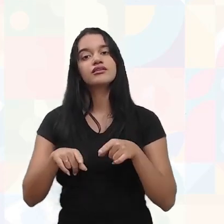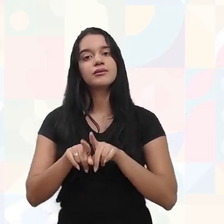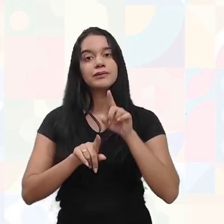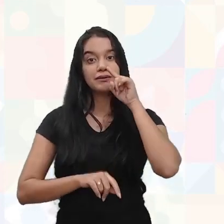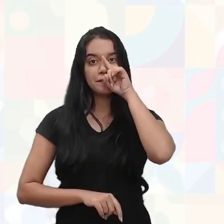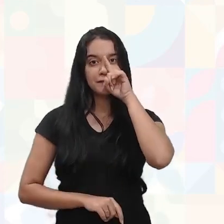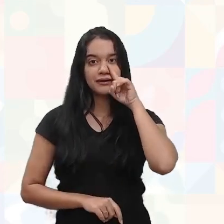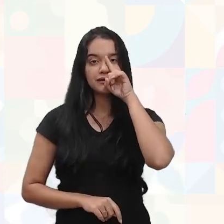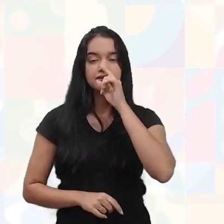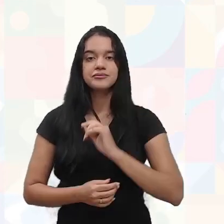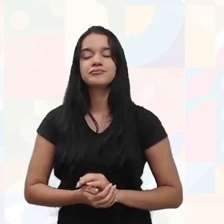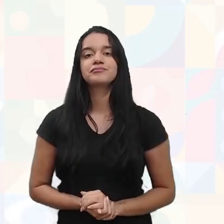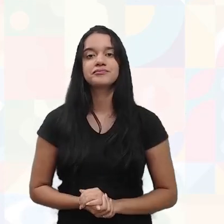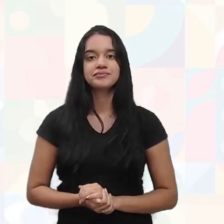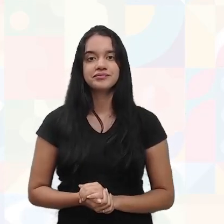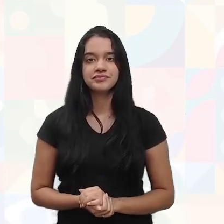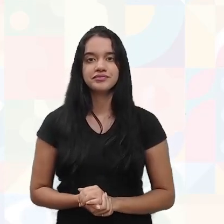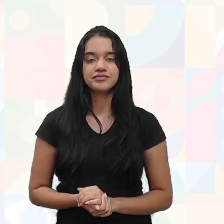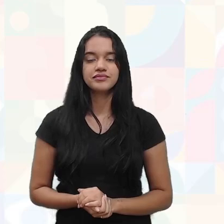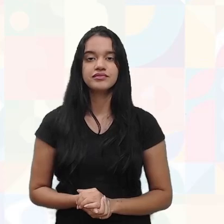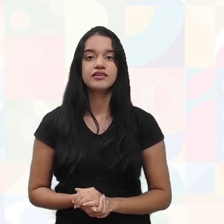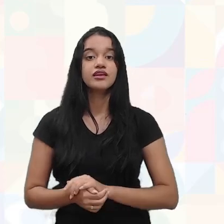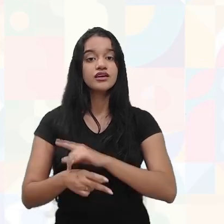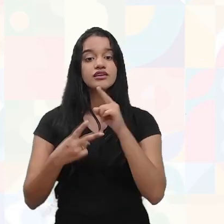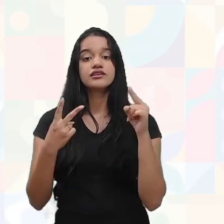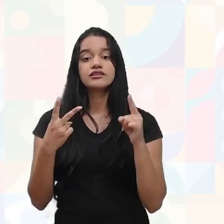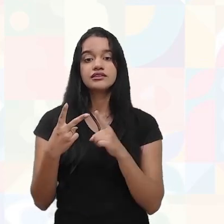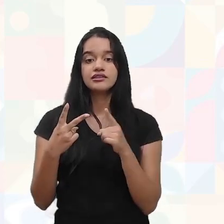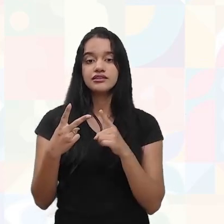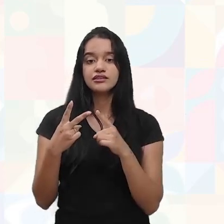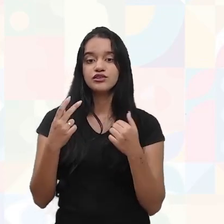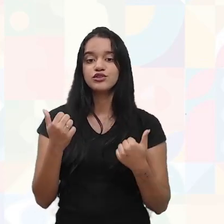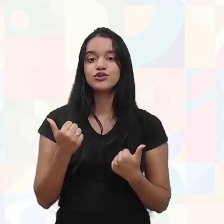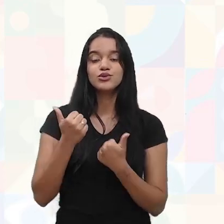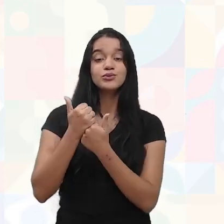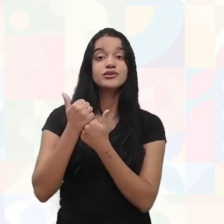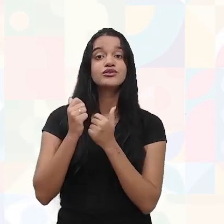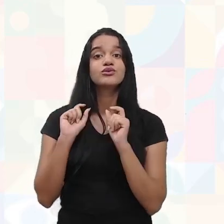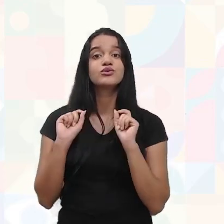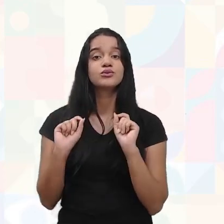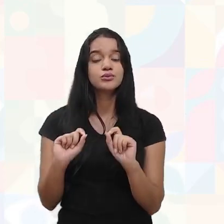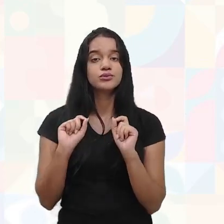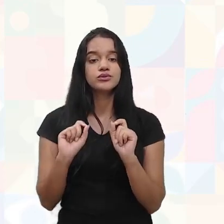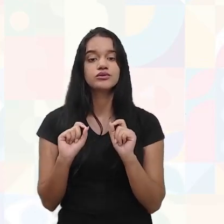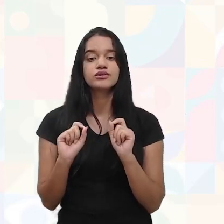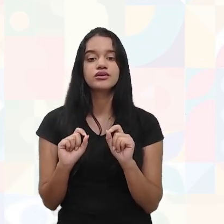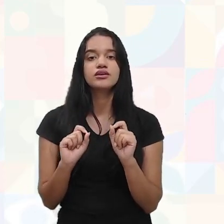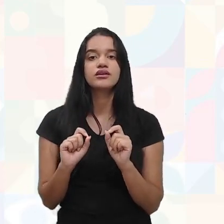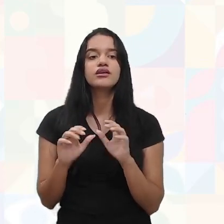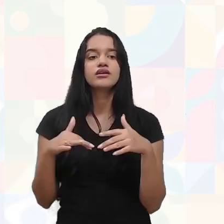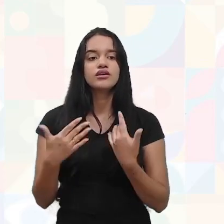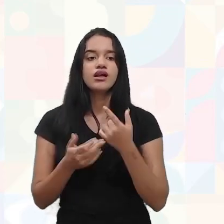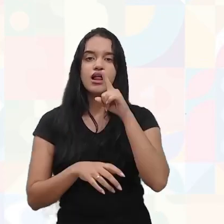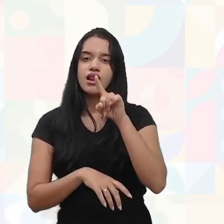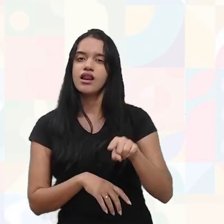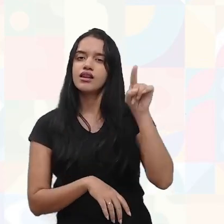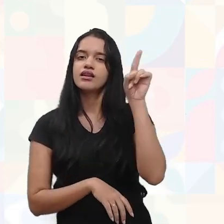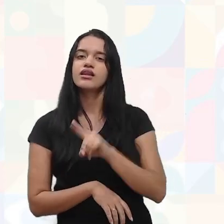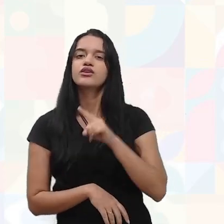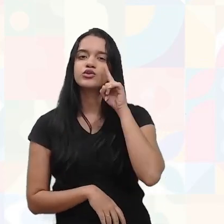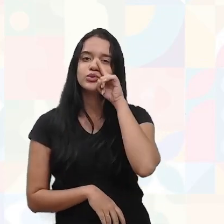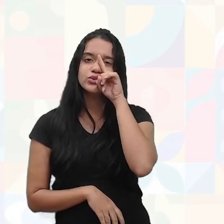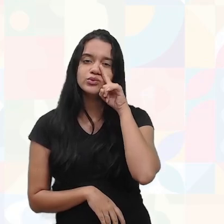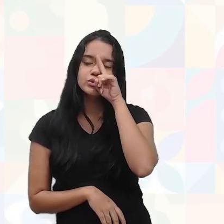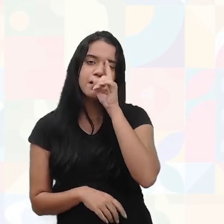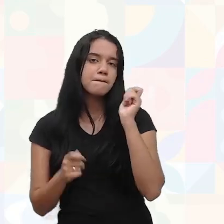perigo. O segundo nível seria a substituição. Quando a eliminação do risco não é